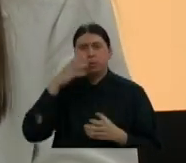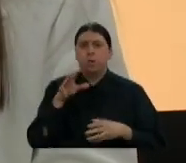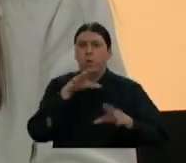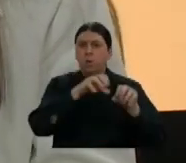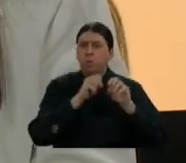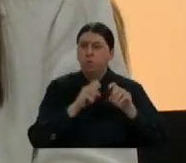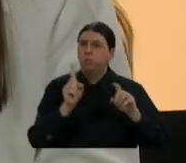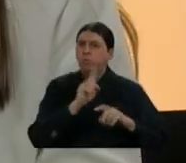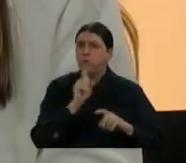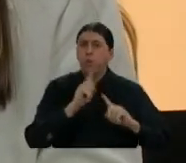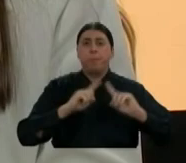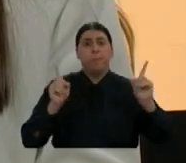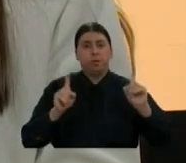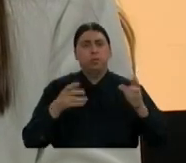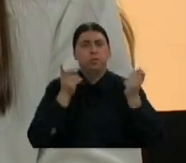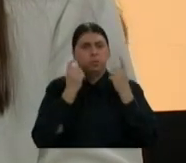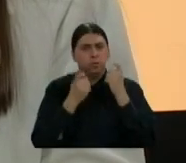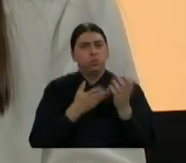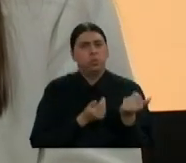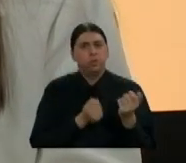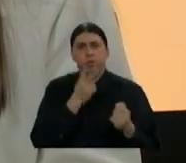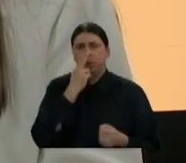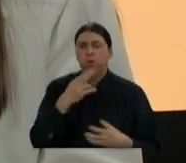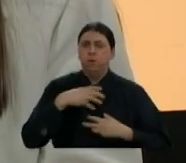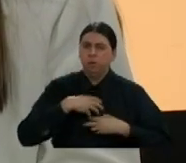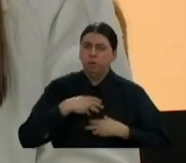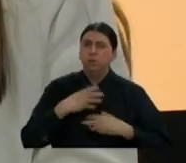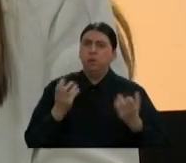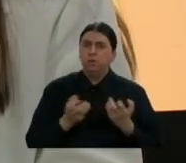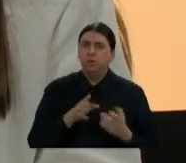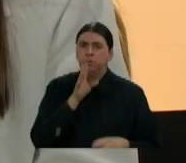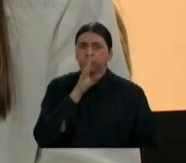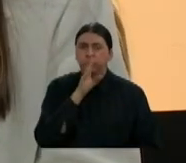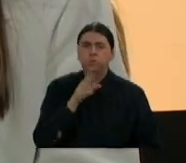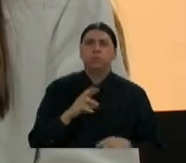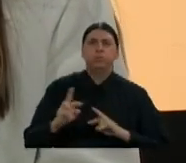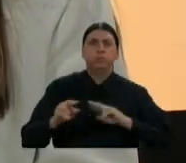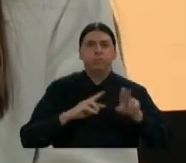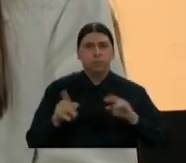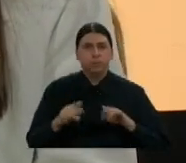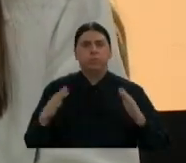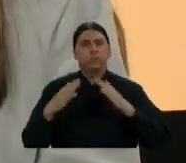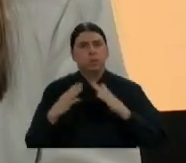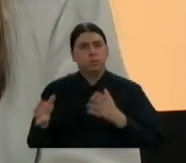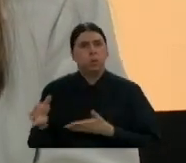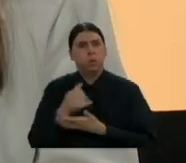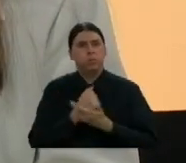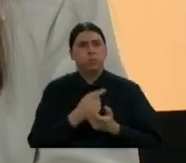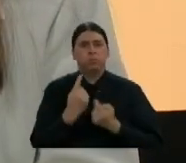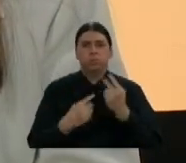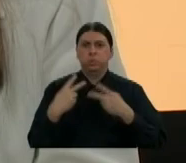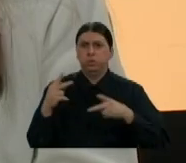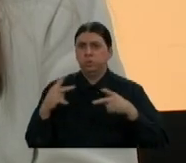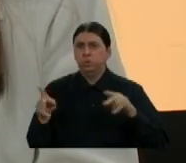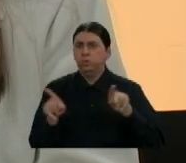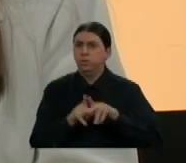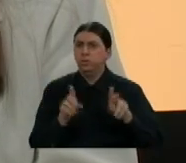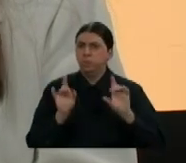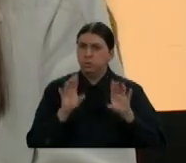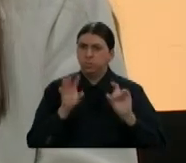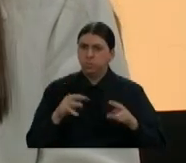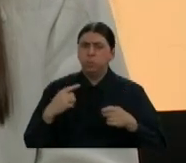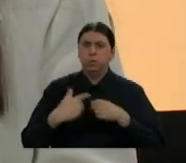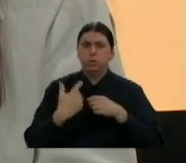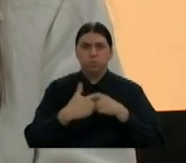para esses jovens da mesma forma que eles querem ser conhecidos muitas das casas de acolhimento especial as casas municipais e